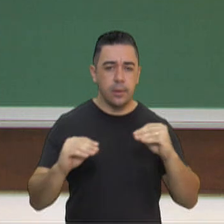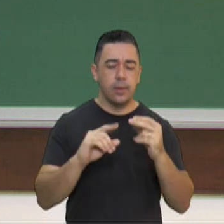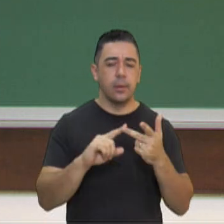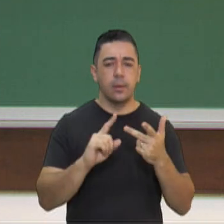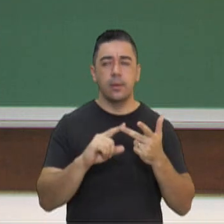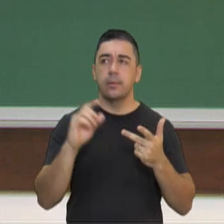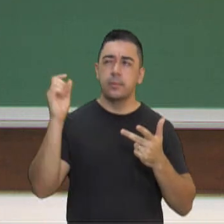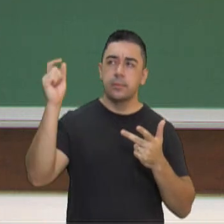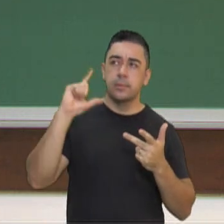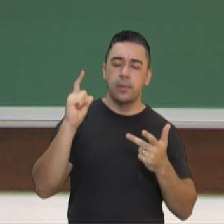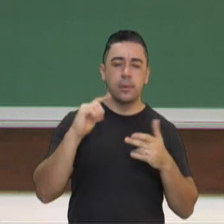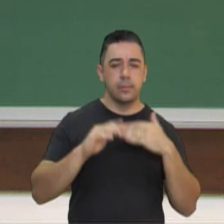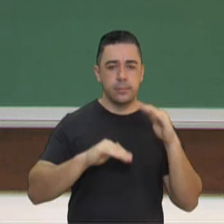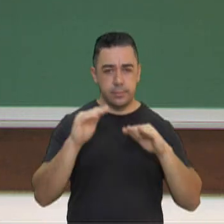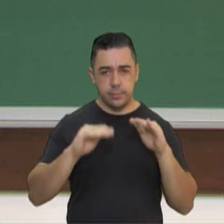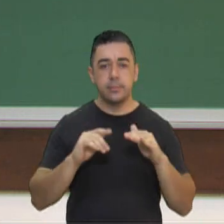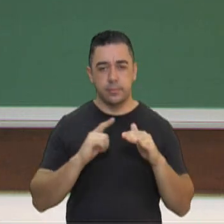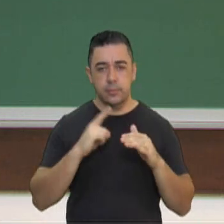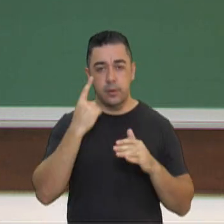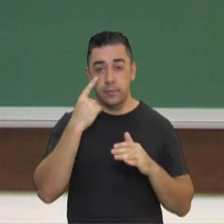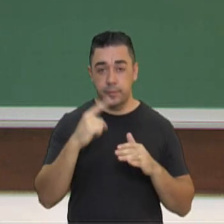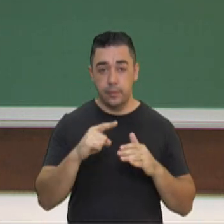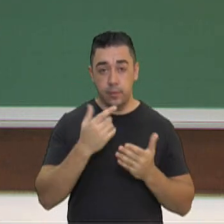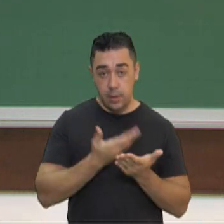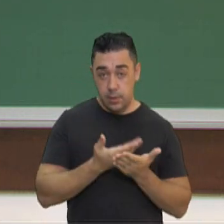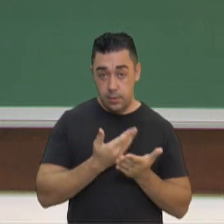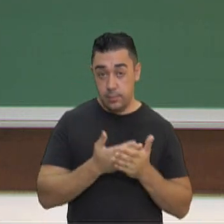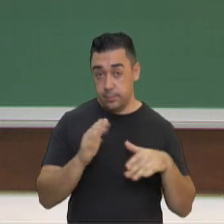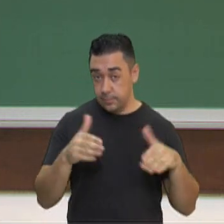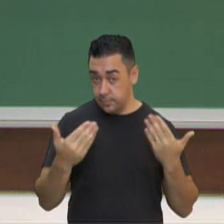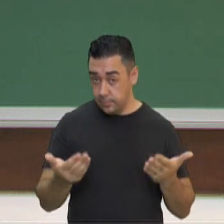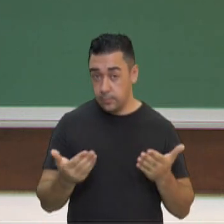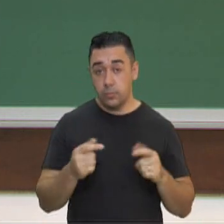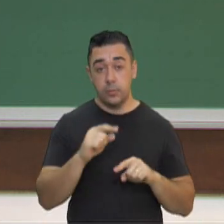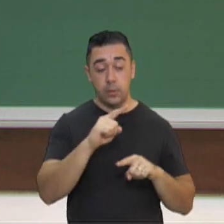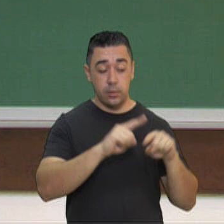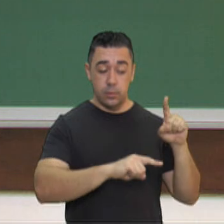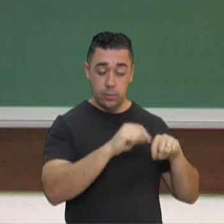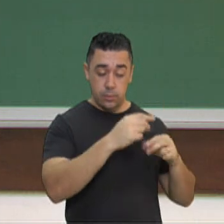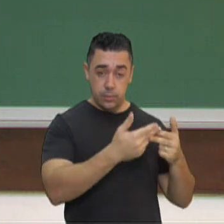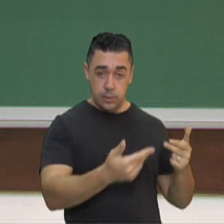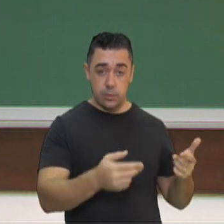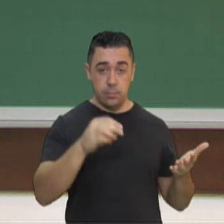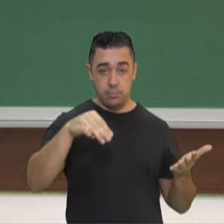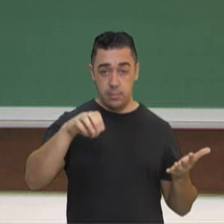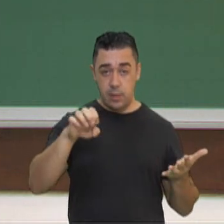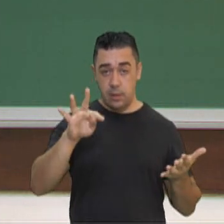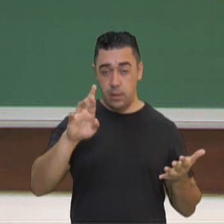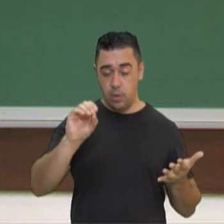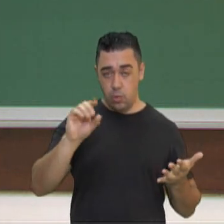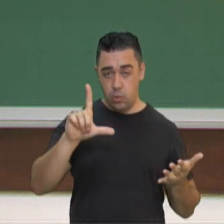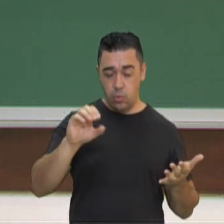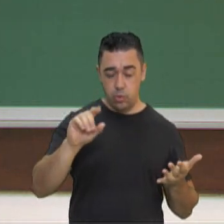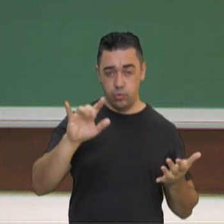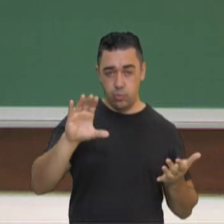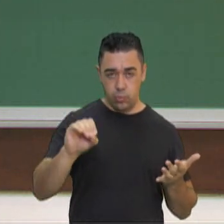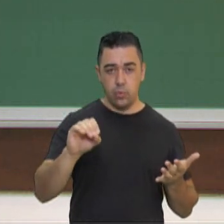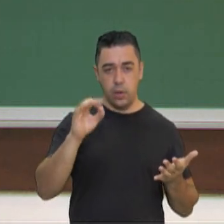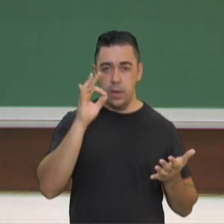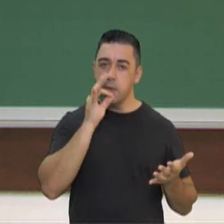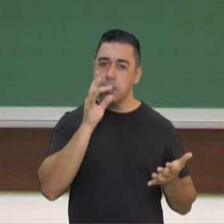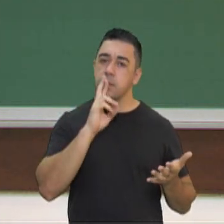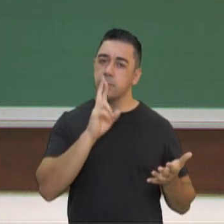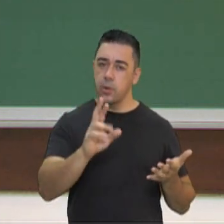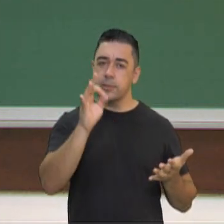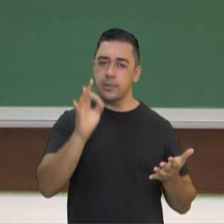incidência solar, né, como a gente viu durante essa aula. Então, instrumentos meteorológicos é a resposta correta, né? Tava